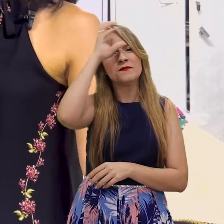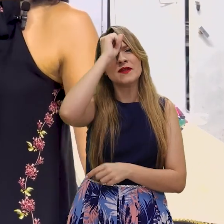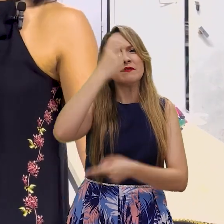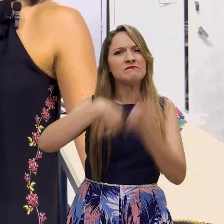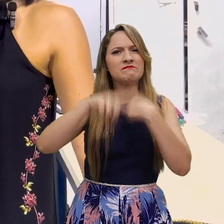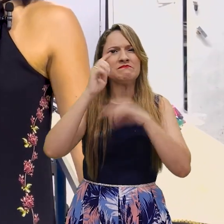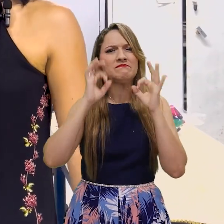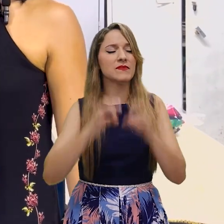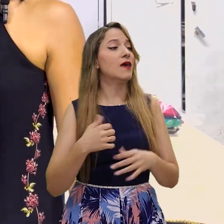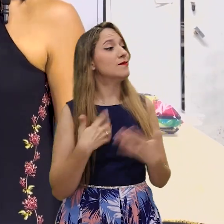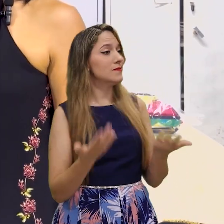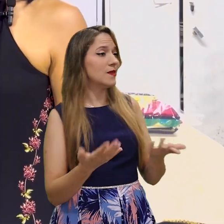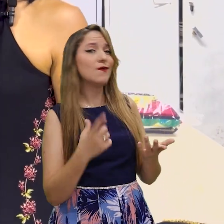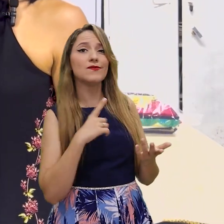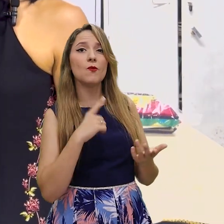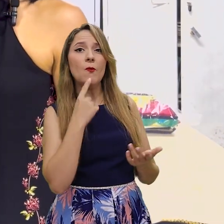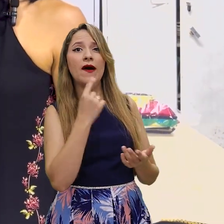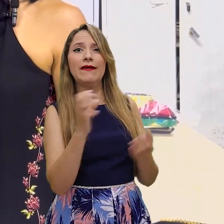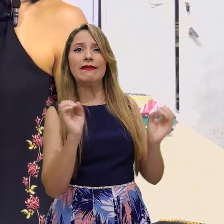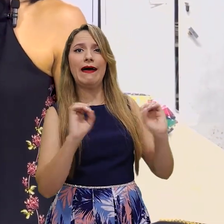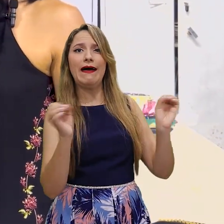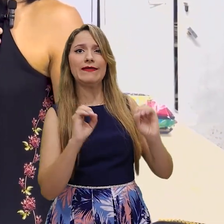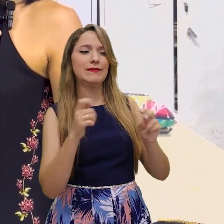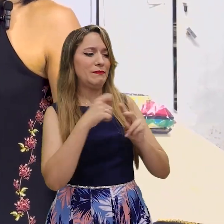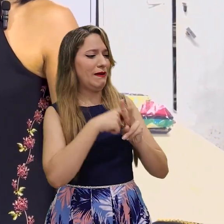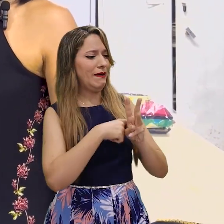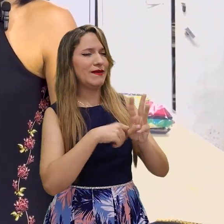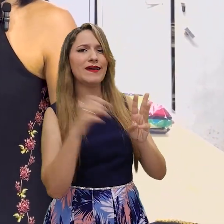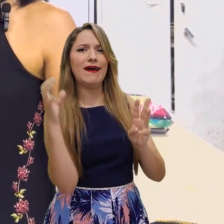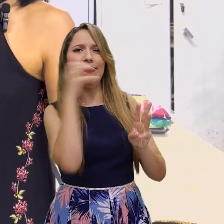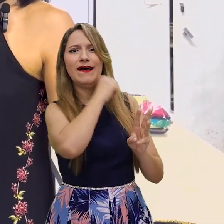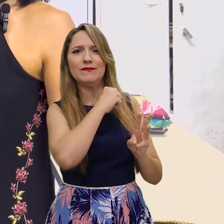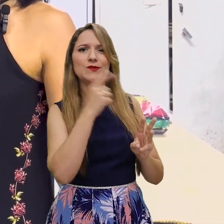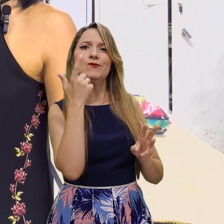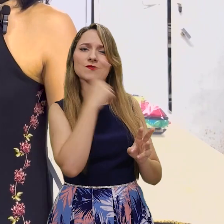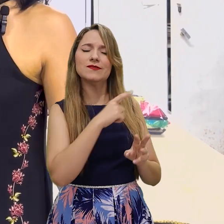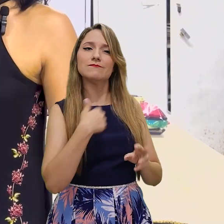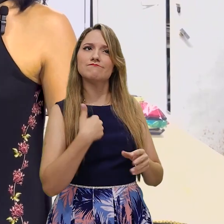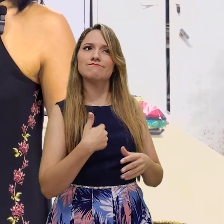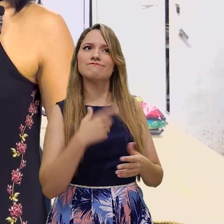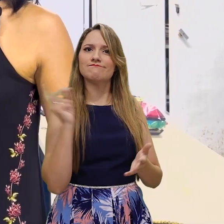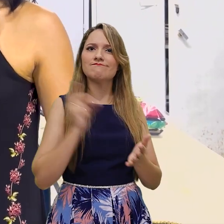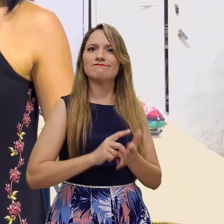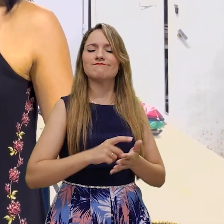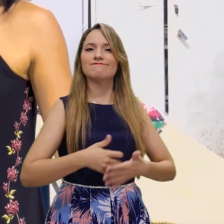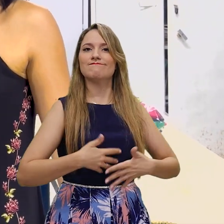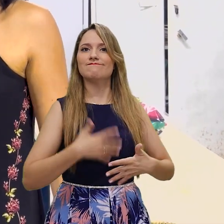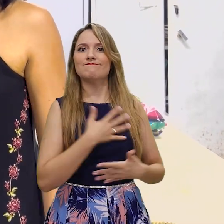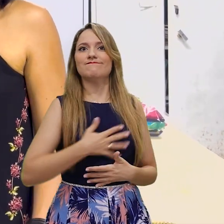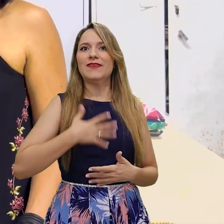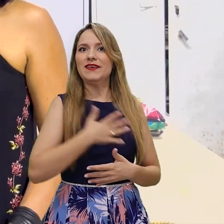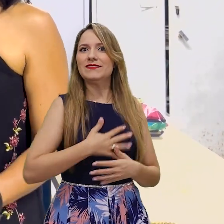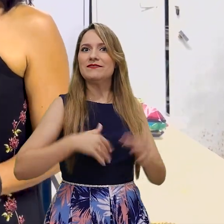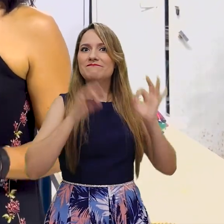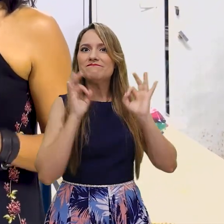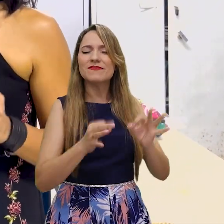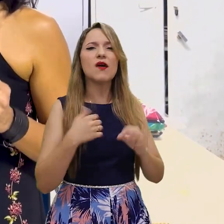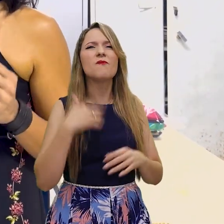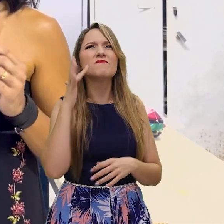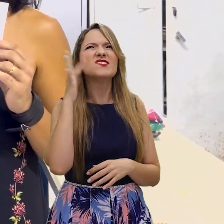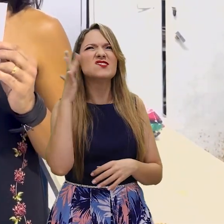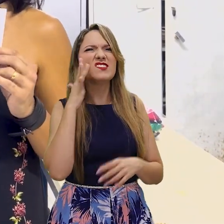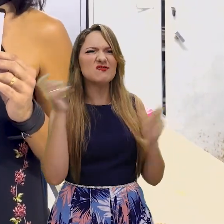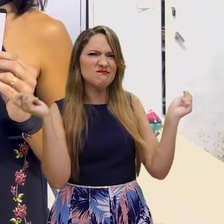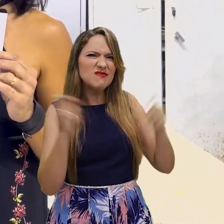né? Então, foi muito gratificante para mim, porque sinceramente eu não imaginei nunca que eu fosse chegar